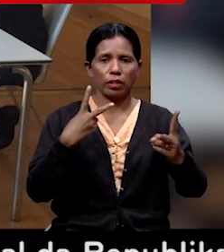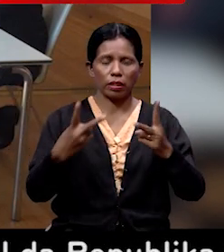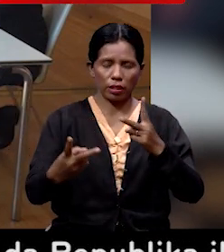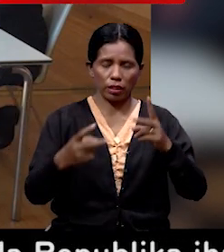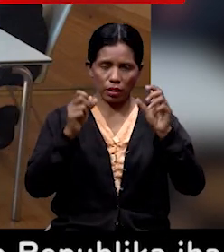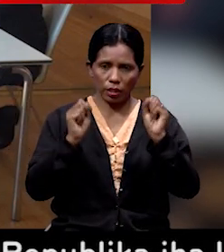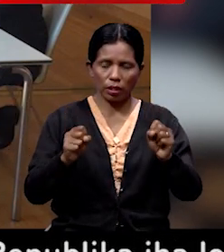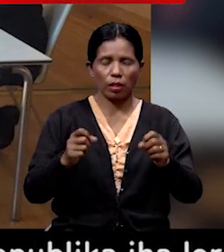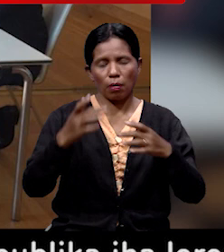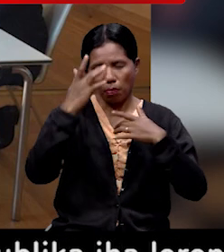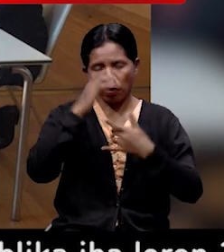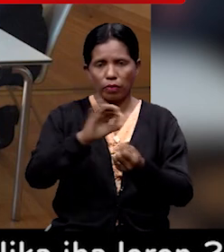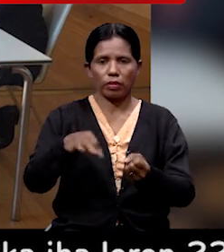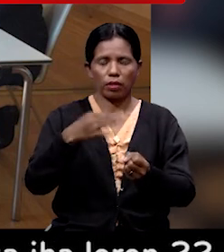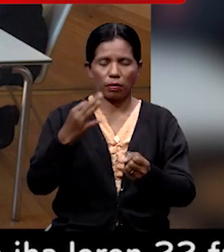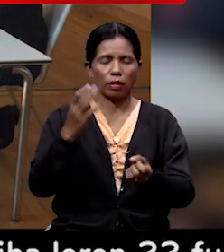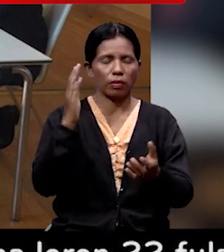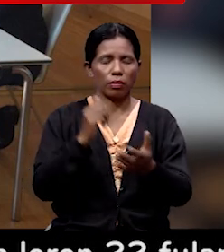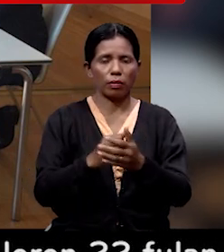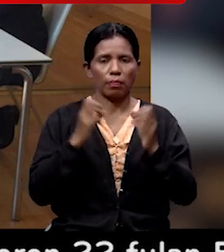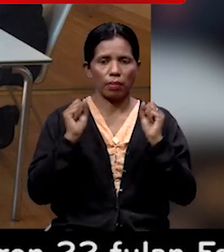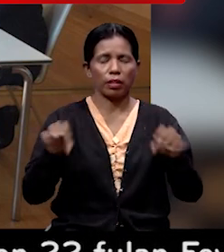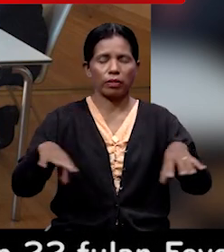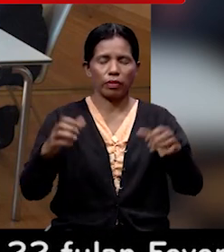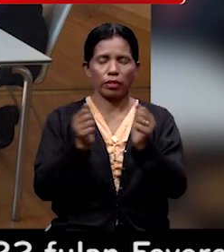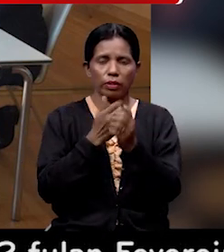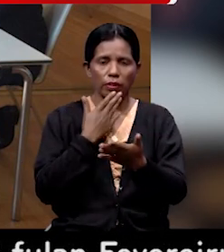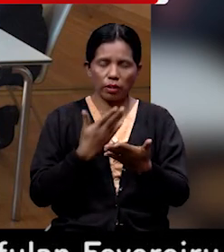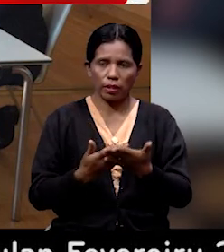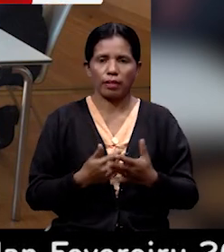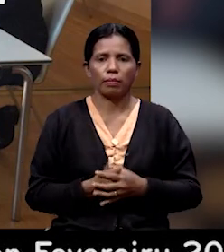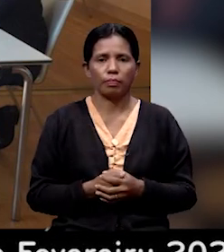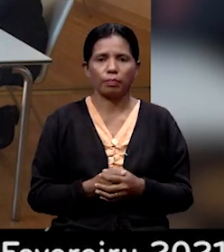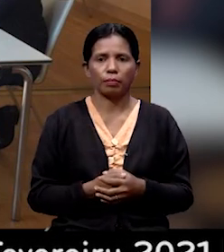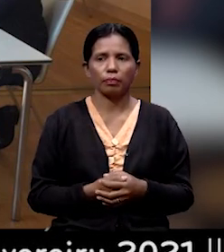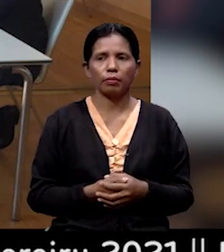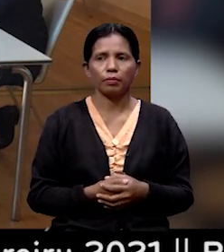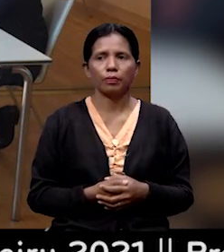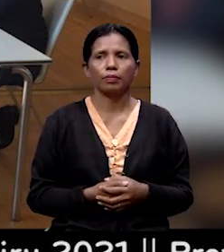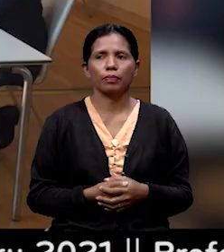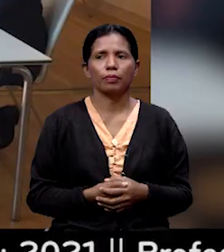foi em pandemia atu ha metin litan relação bilateral. Fátima Pereira, ZMN.